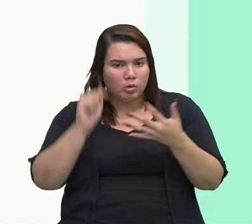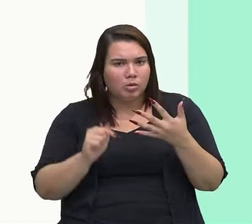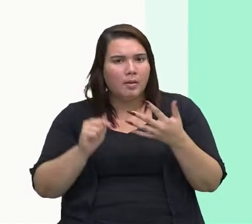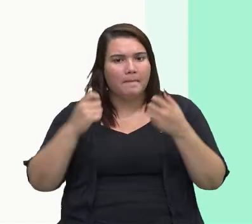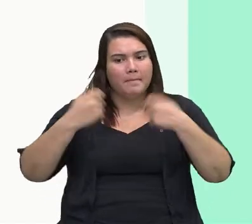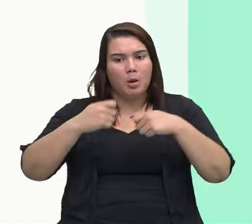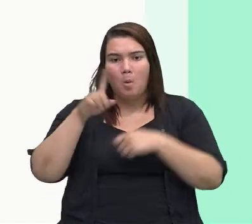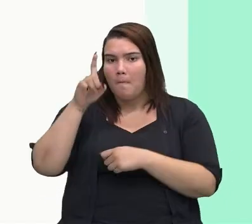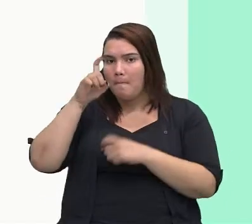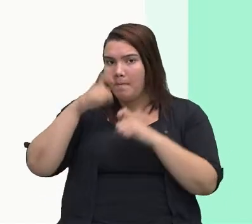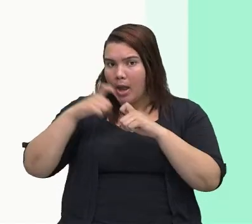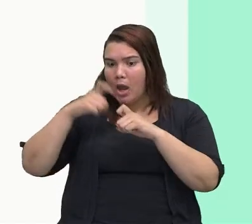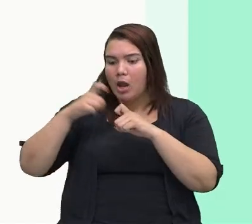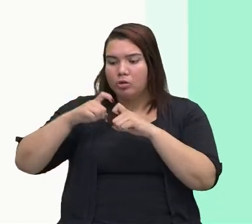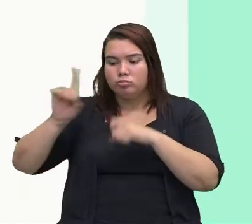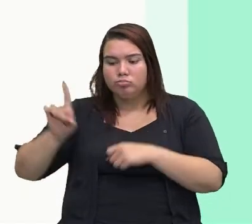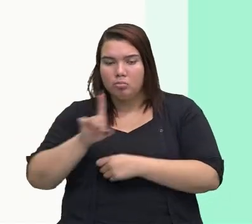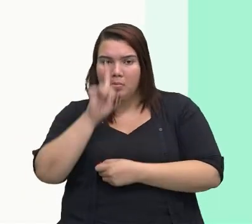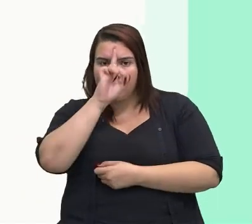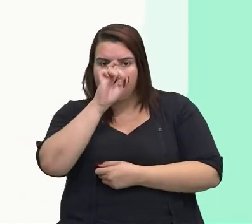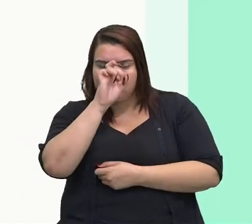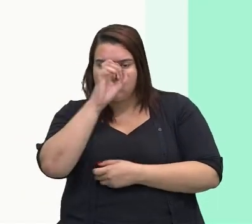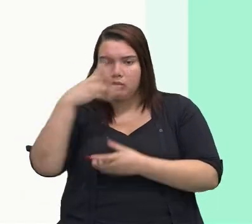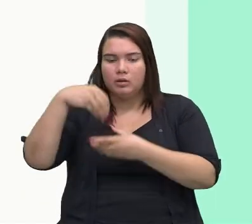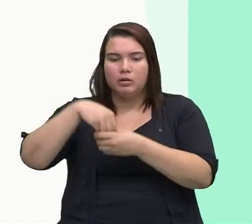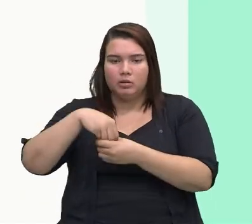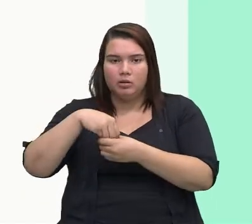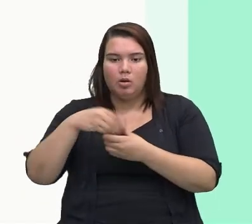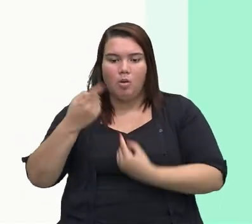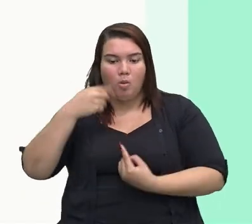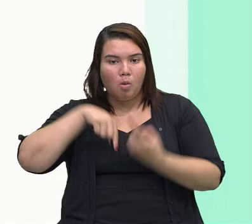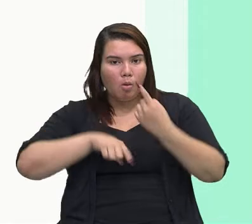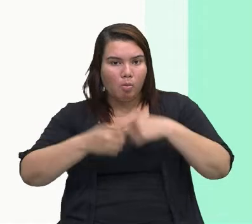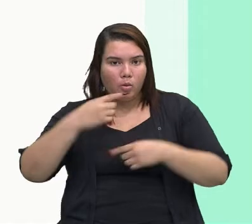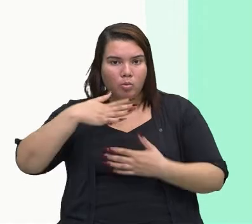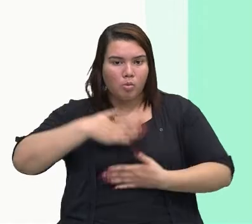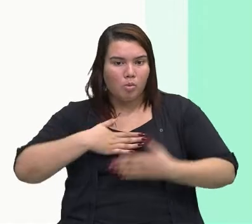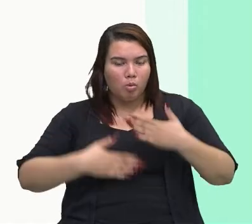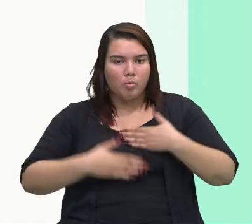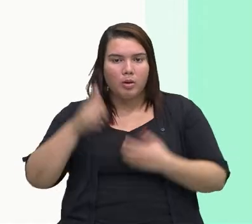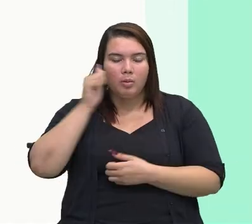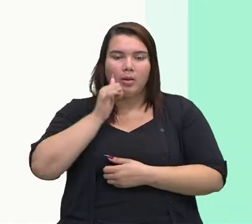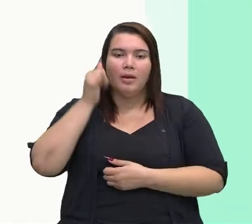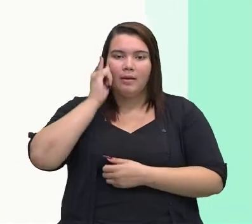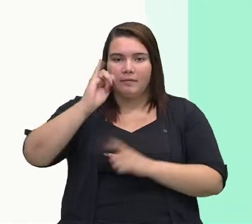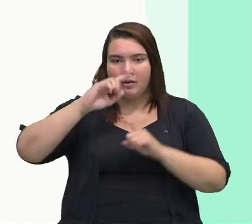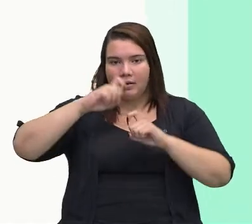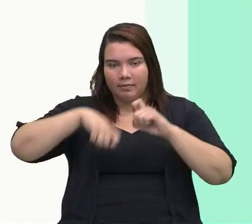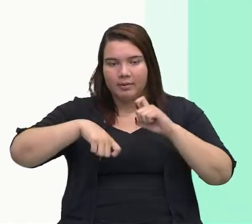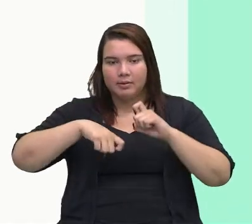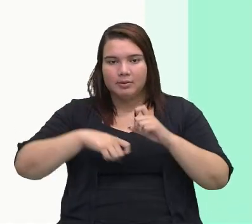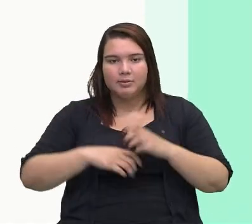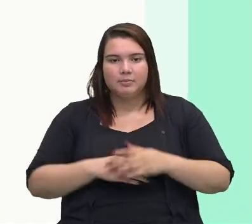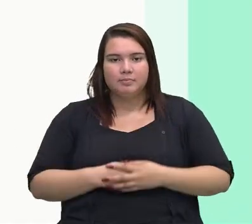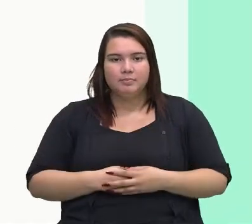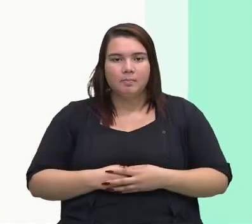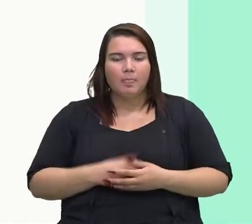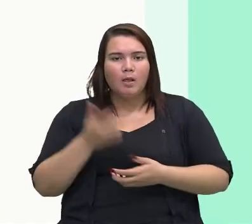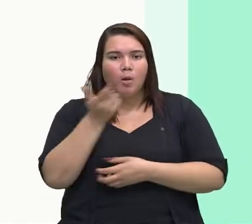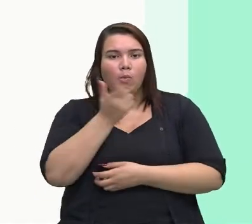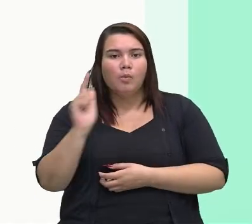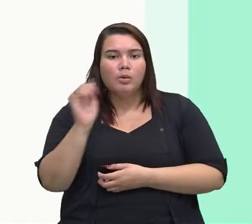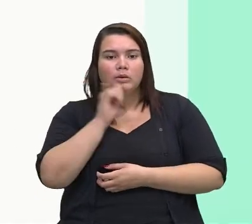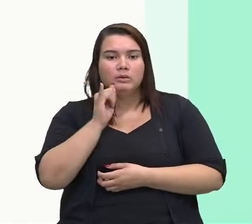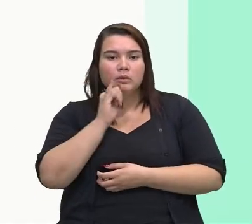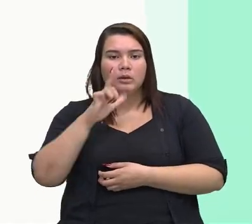por um médico. E aí libera hormônio no corpo da mulher e impede com que aconteça a ovulação. Um outro exemplo que a gente observa